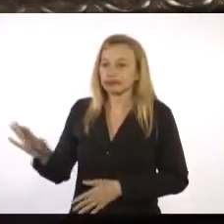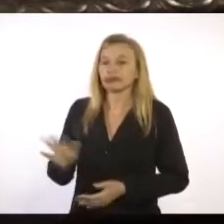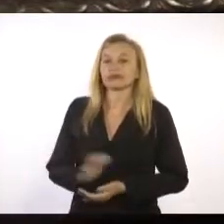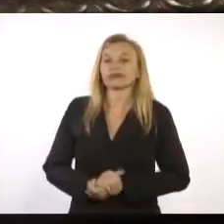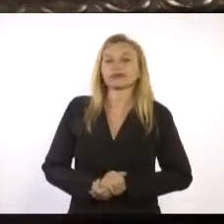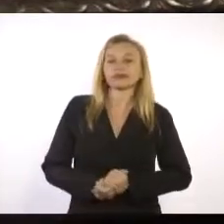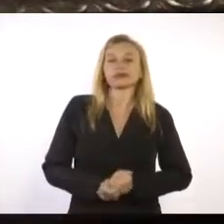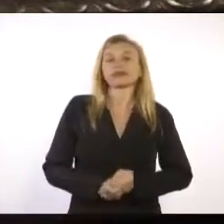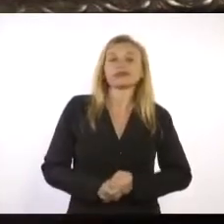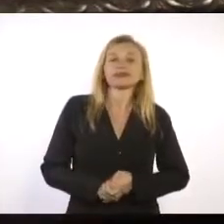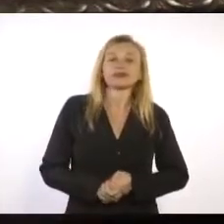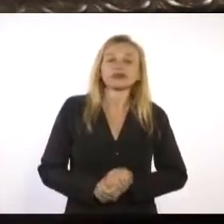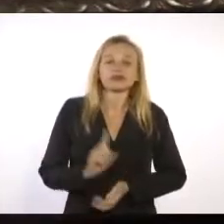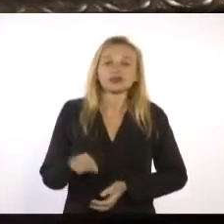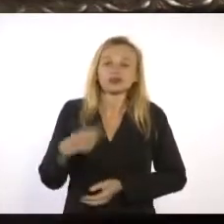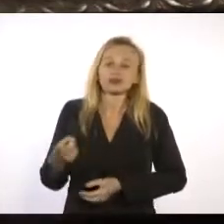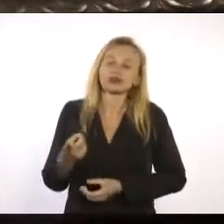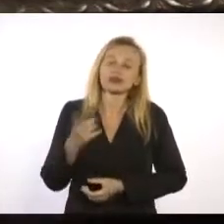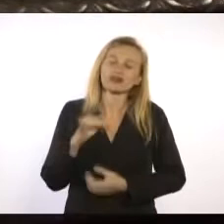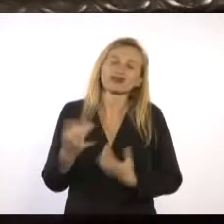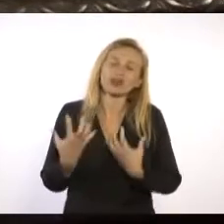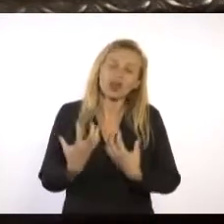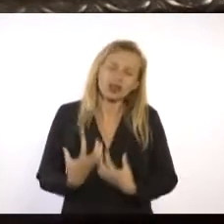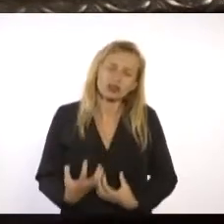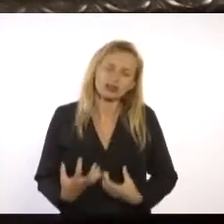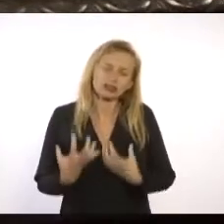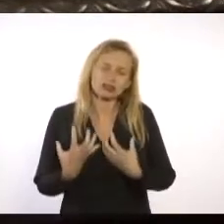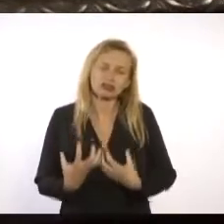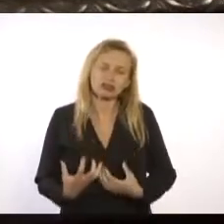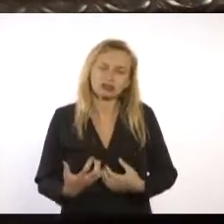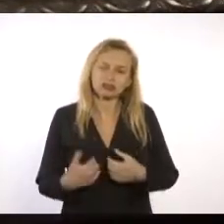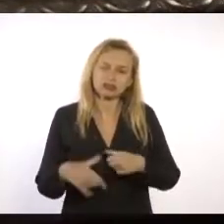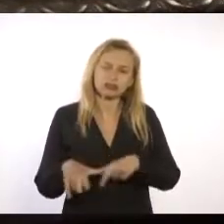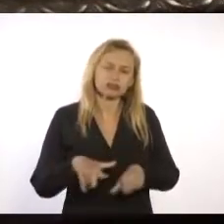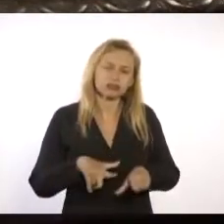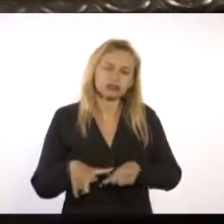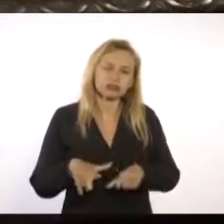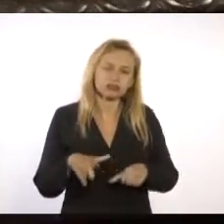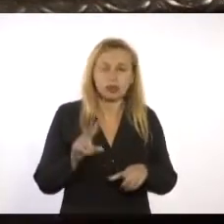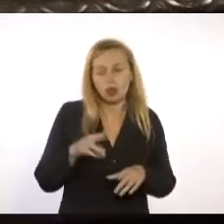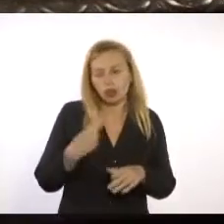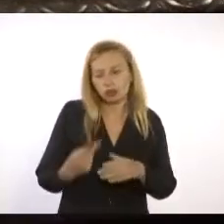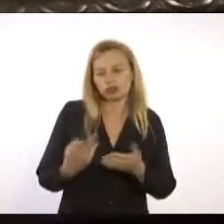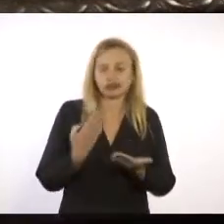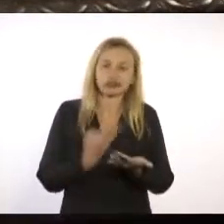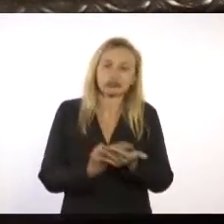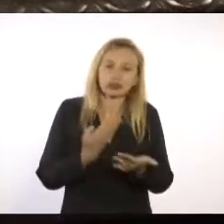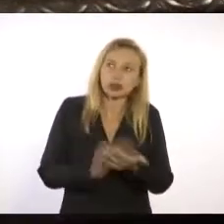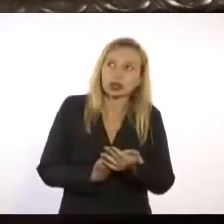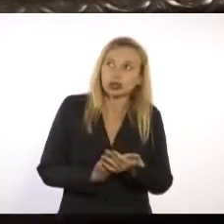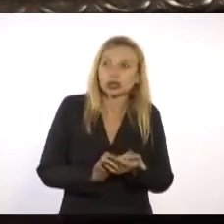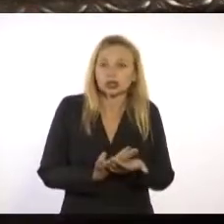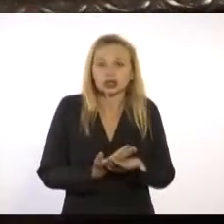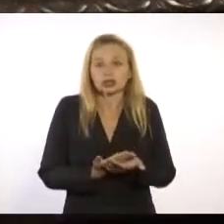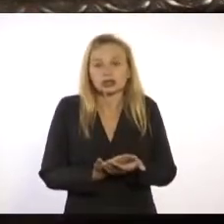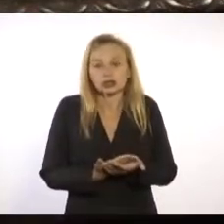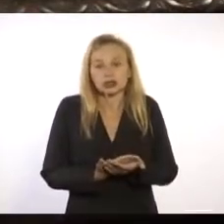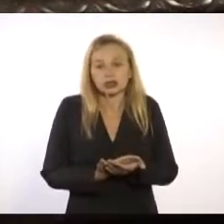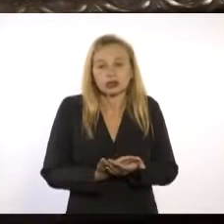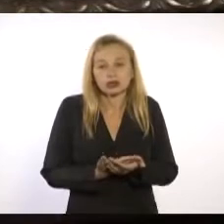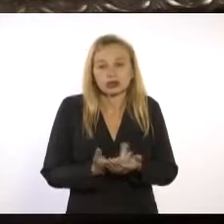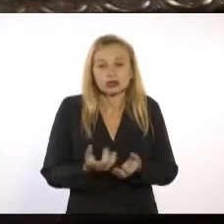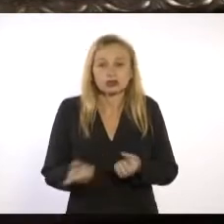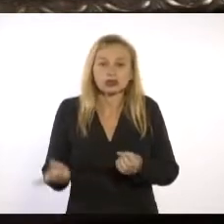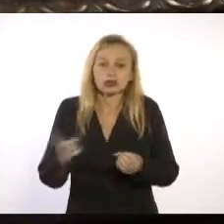para casa depois de um dia cansativo de trabalho ou do estudo, seja agora no retorno